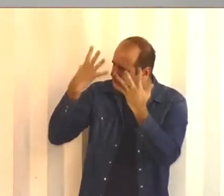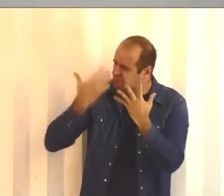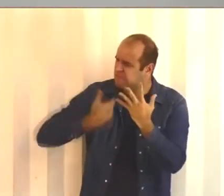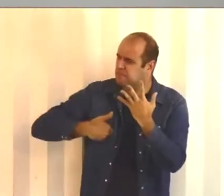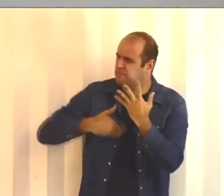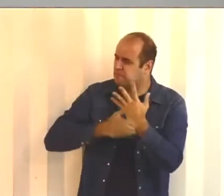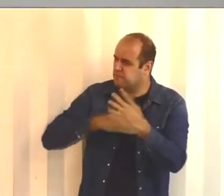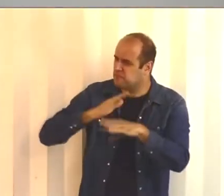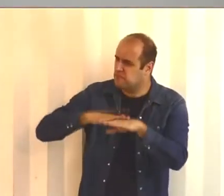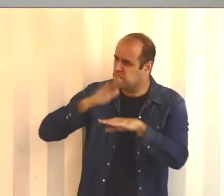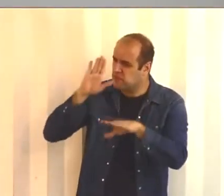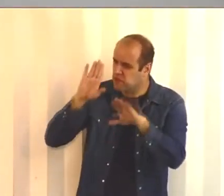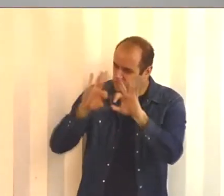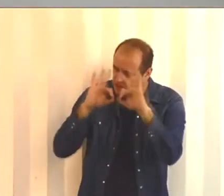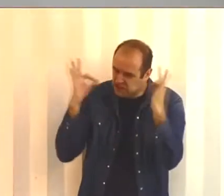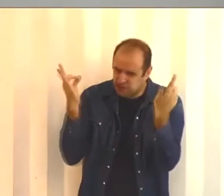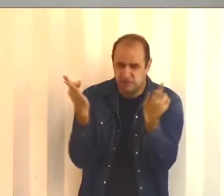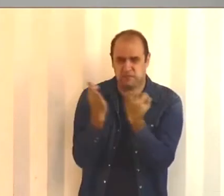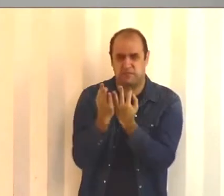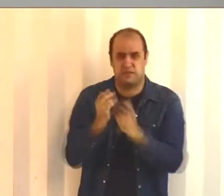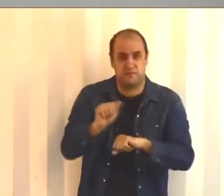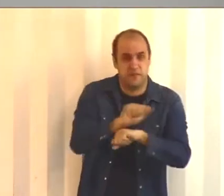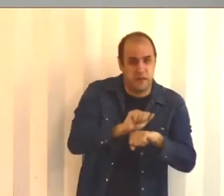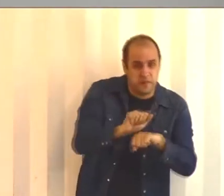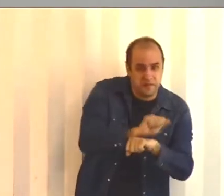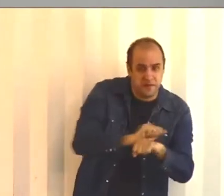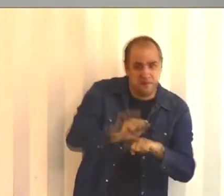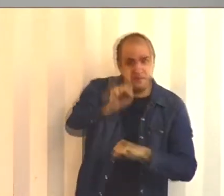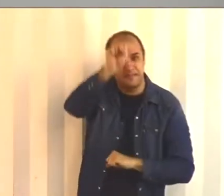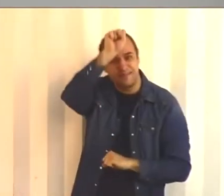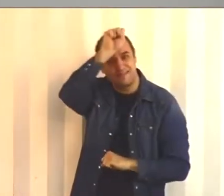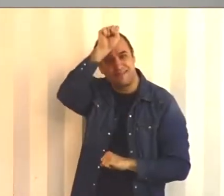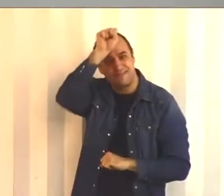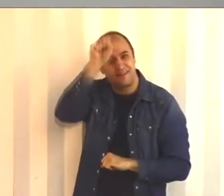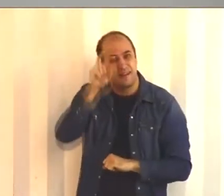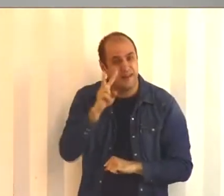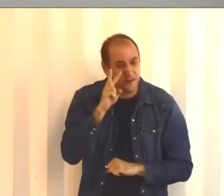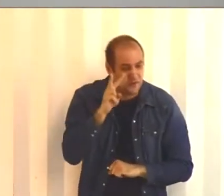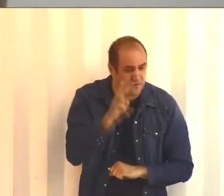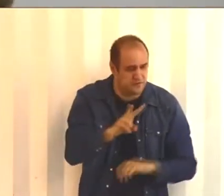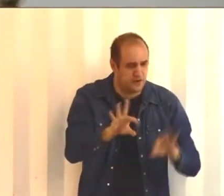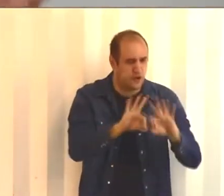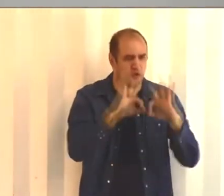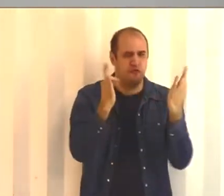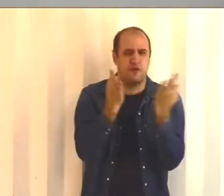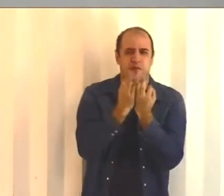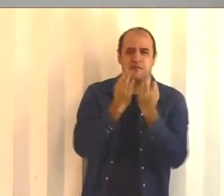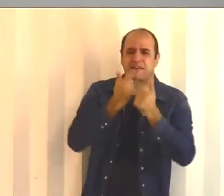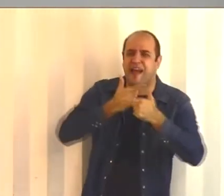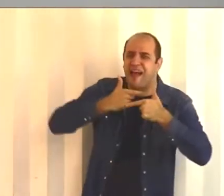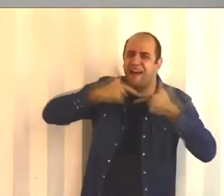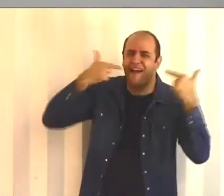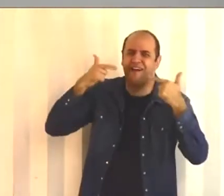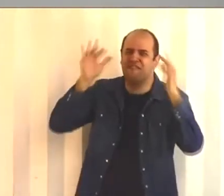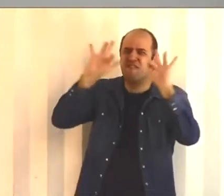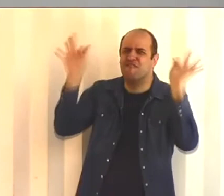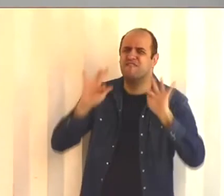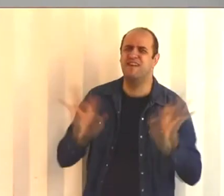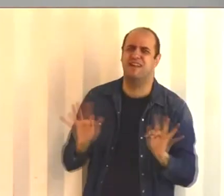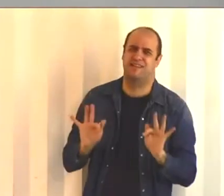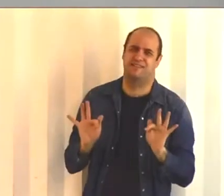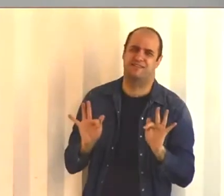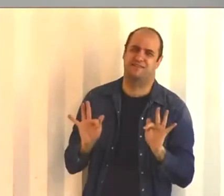mais o sentido de família. Em Abraão e Sara, nós temos uma família que riu de alegria pelo poder de